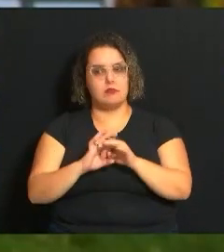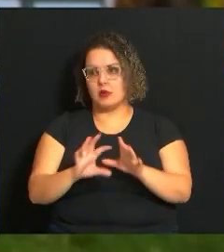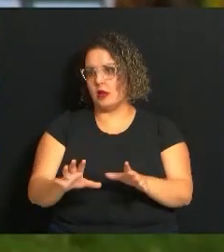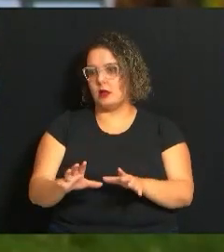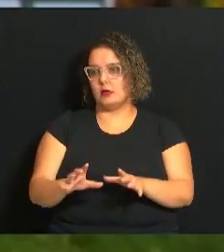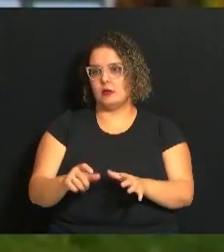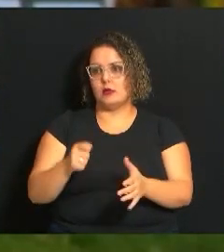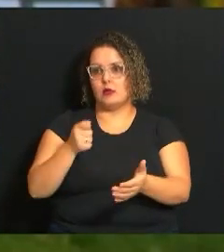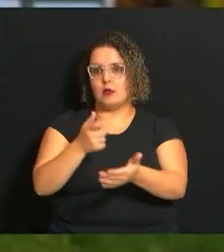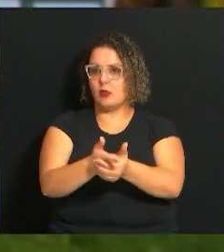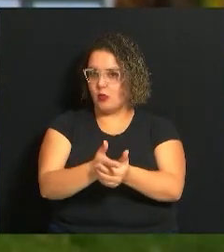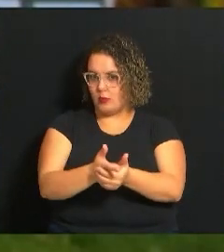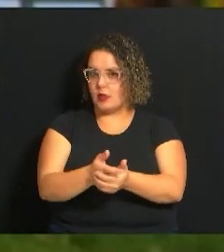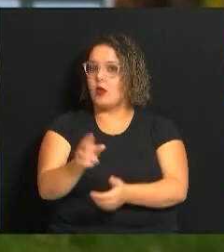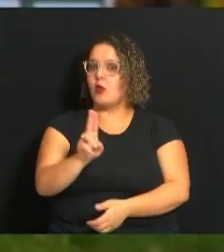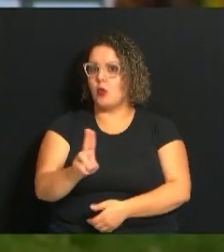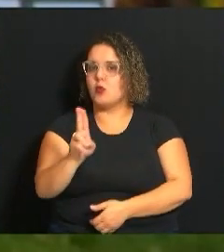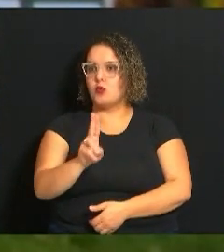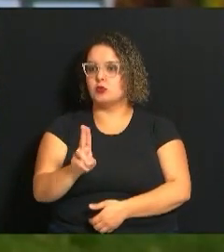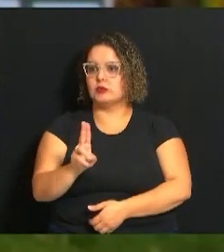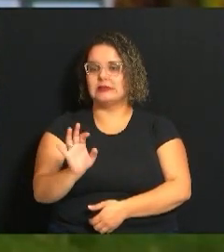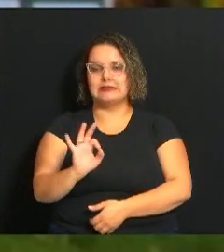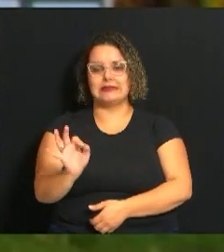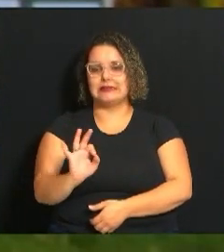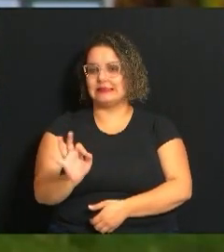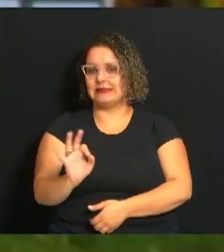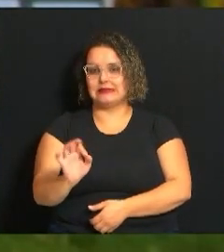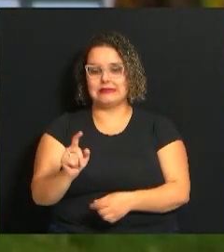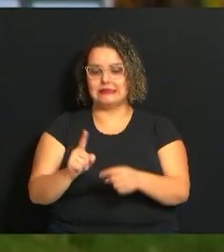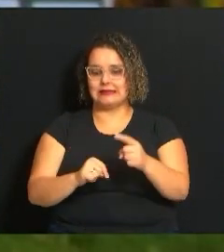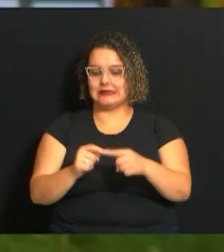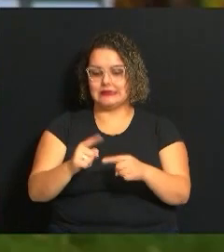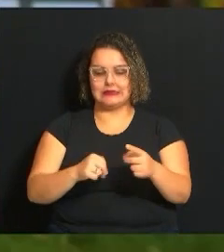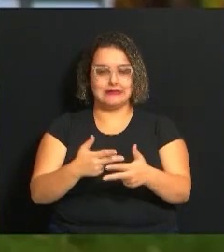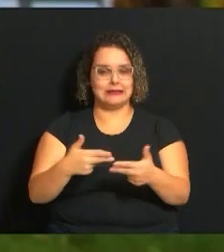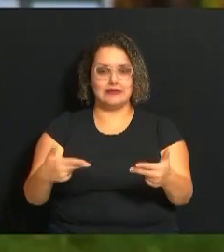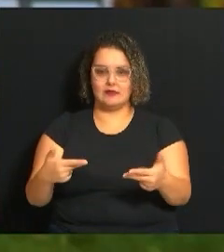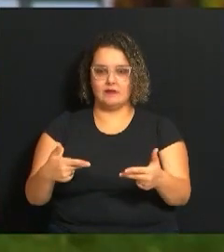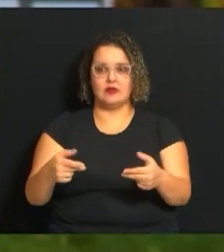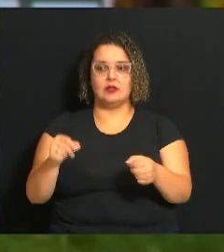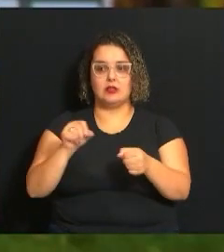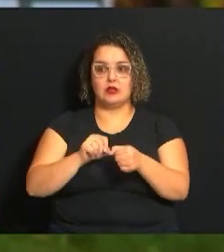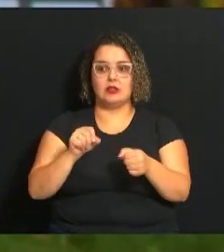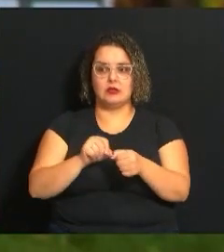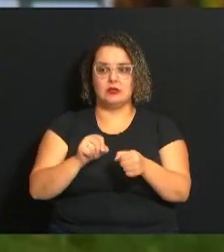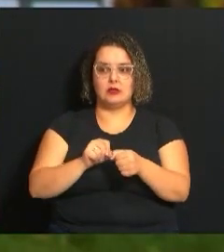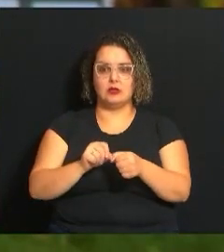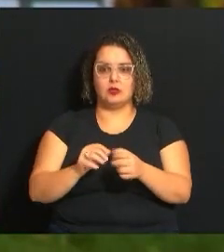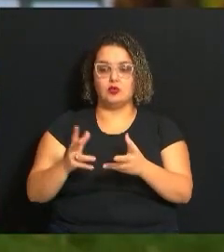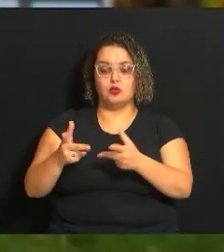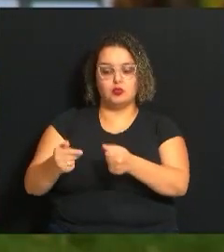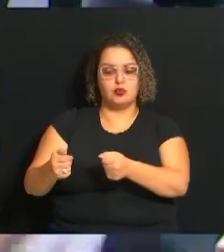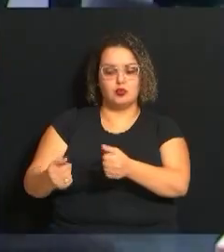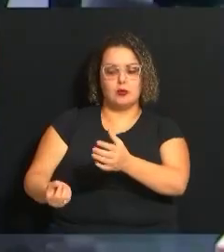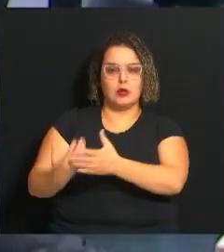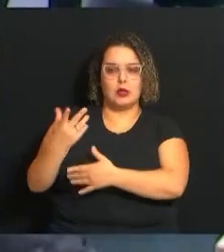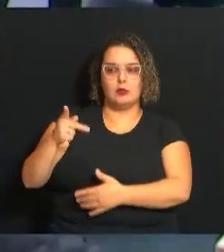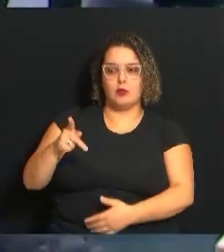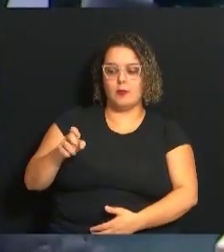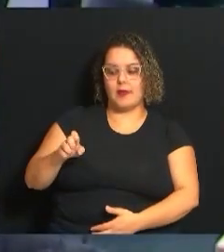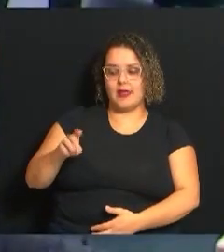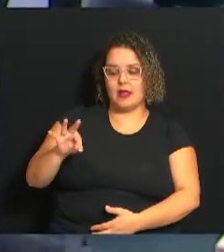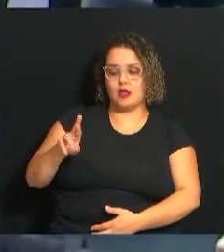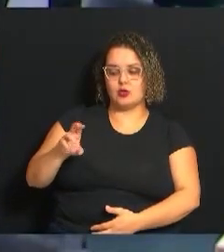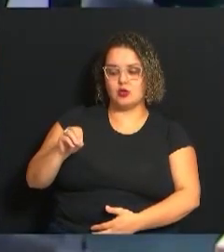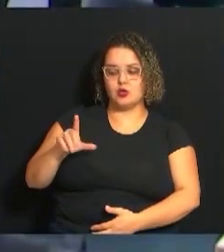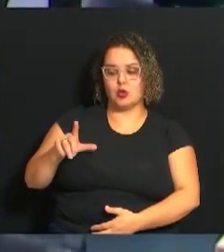aquisição ou uso de nenhum utensílio produzido a partir de derivados de petróleo. Eu acho